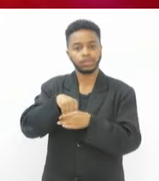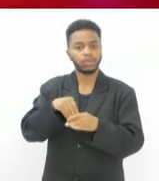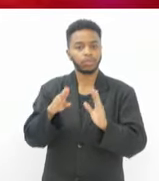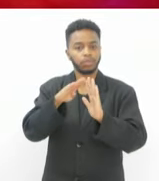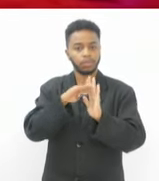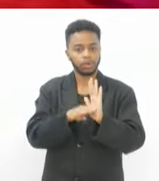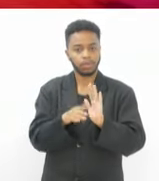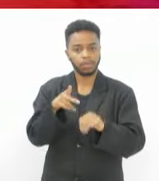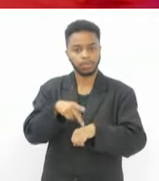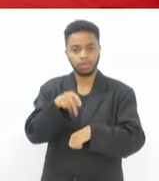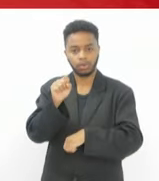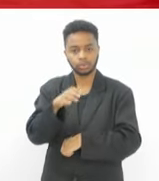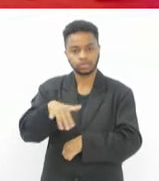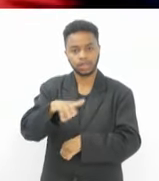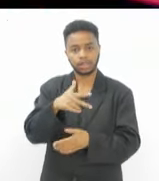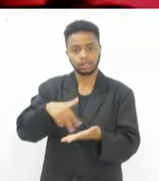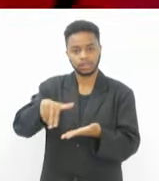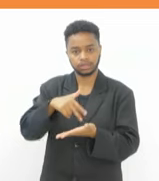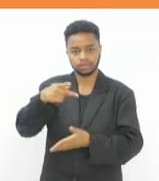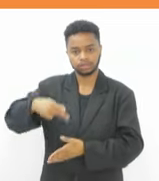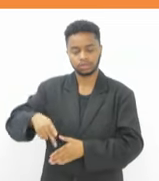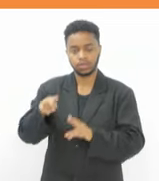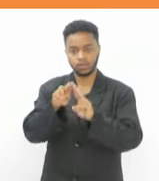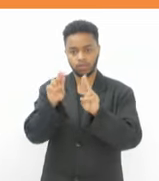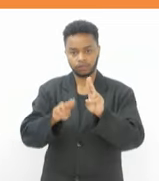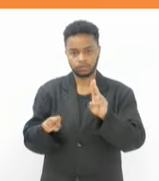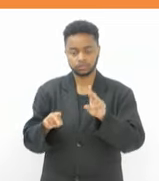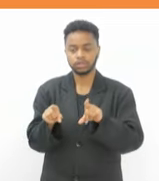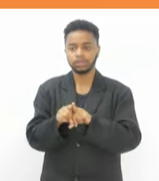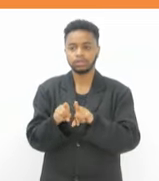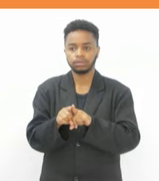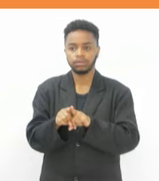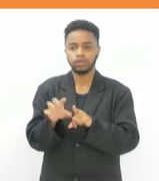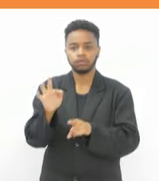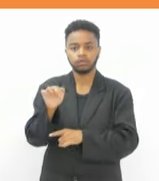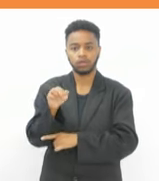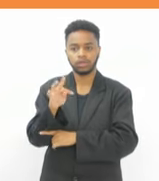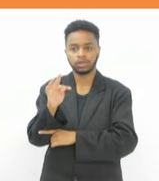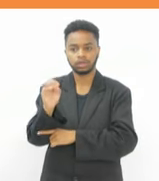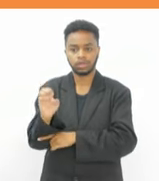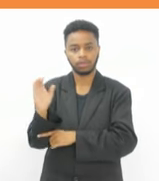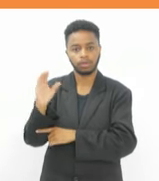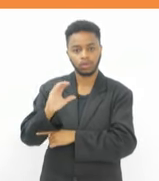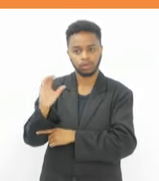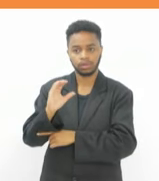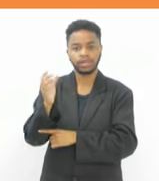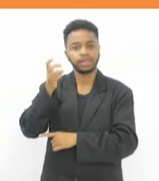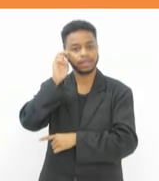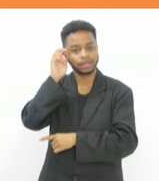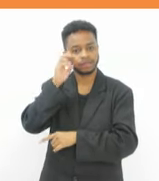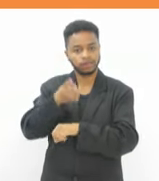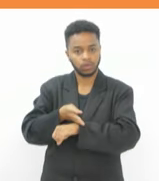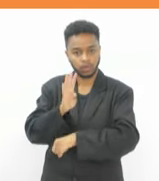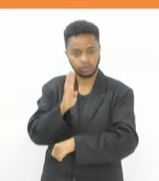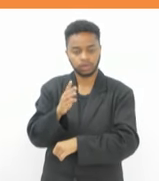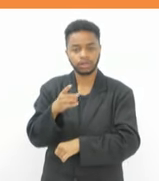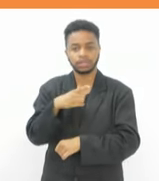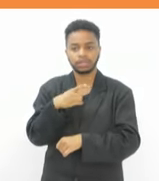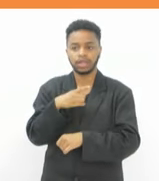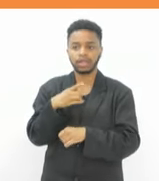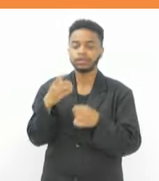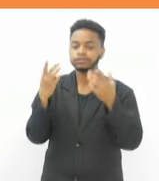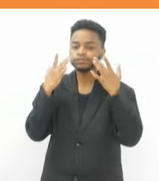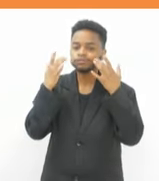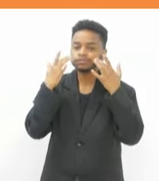de pós-graduação em dança da UFRJ. No Forte de Copacabana, na quinta-feira, às 16h, será feita a performance